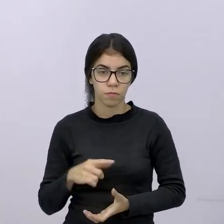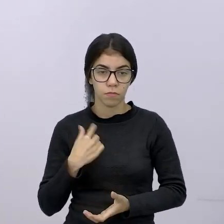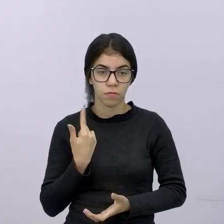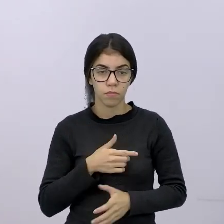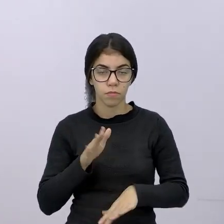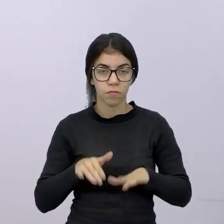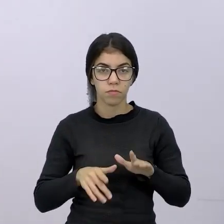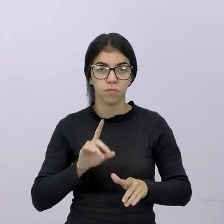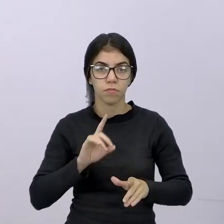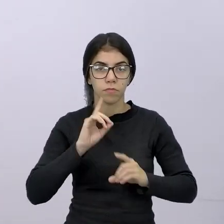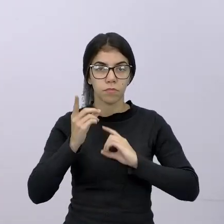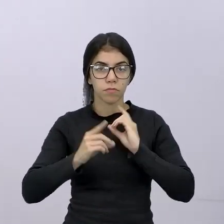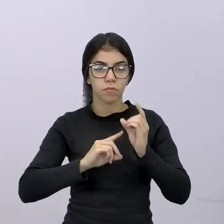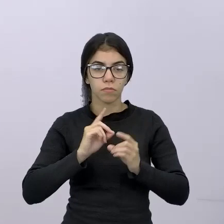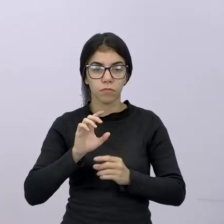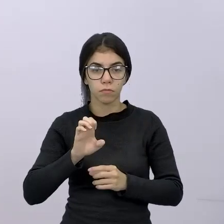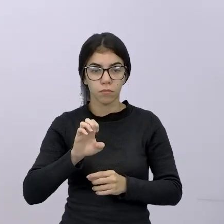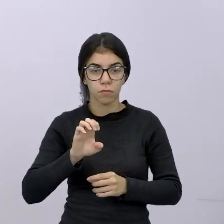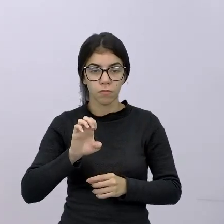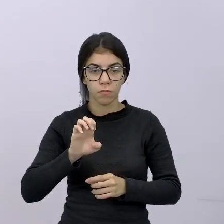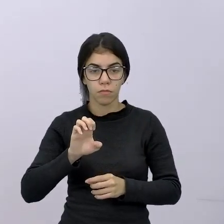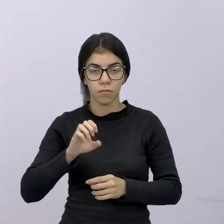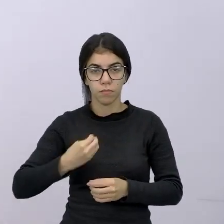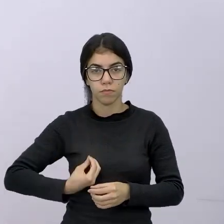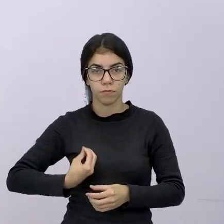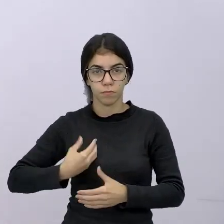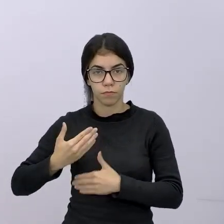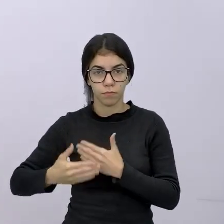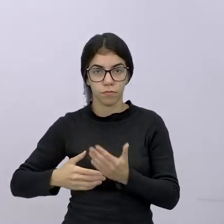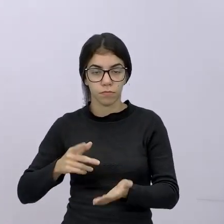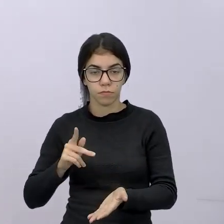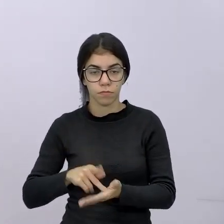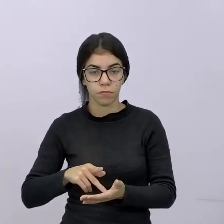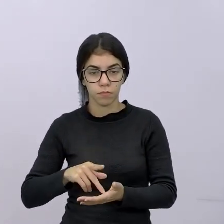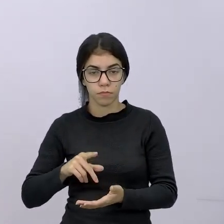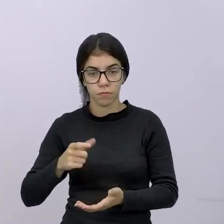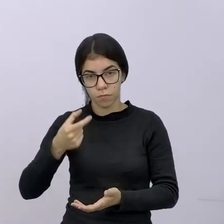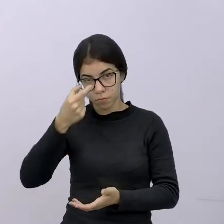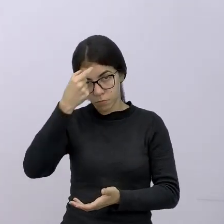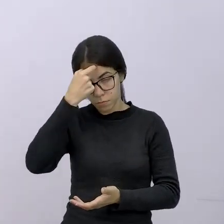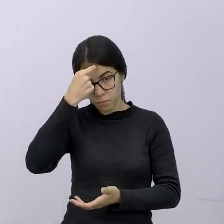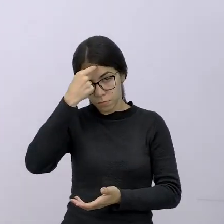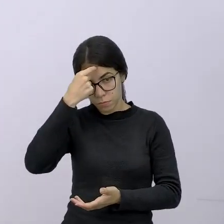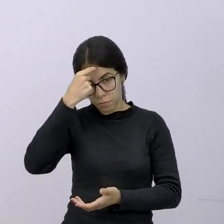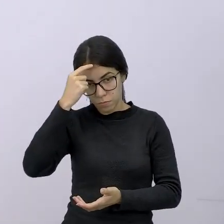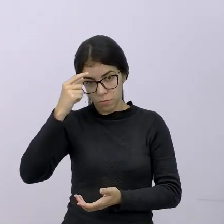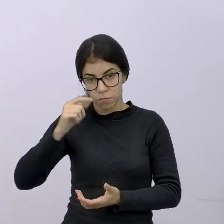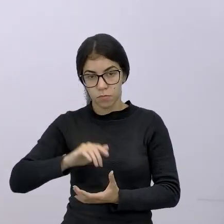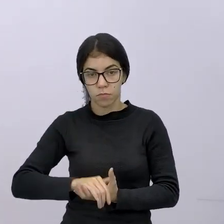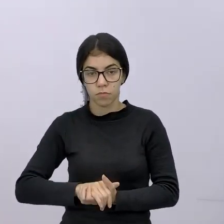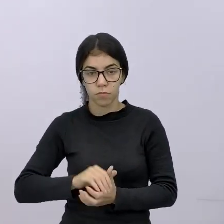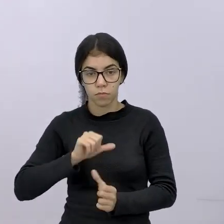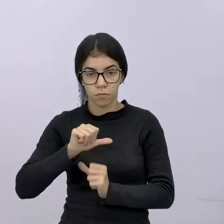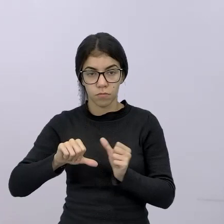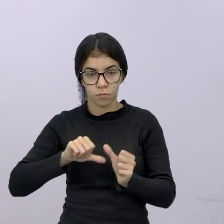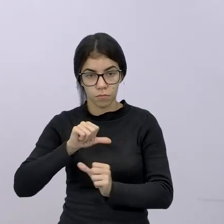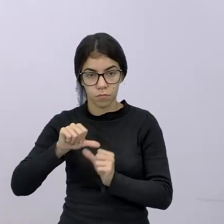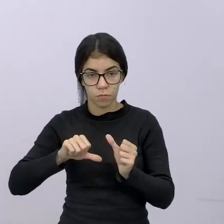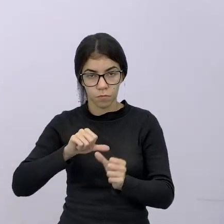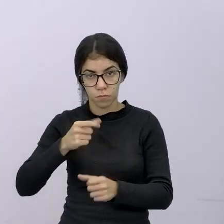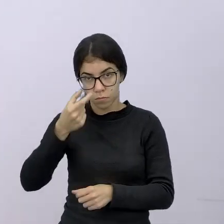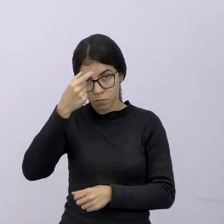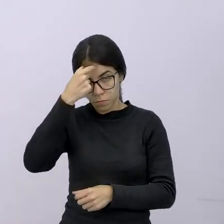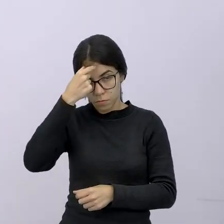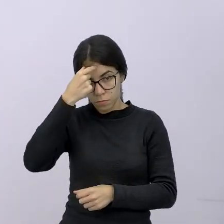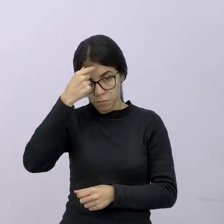em dúvida essa questão de essência, porque nós nos transformamos tanto, a nossa consciência, por causa disso mesmo que eu acabei de falar, ela se